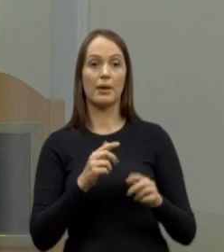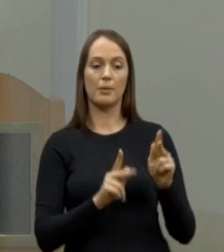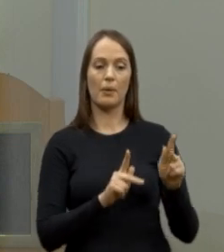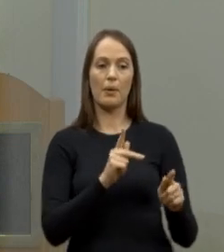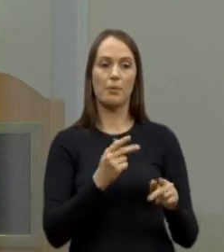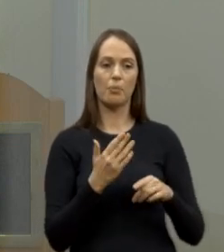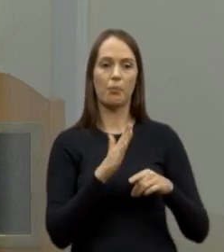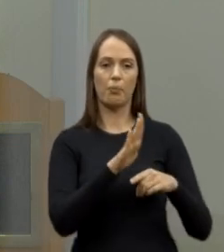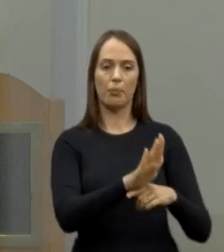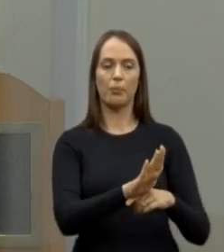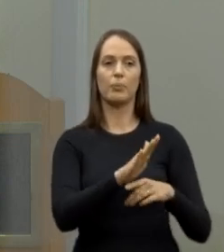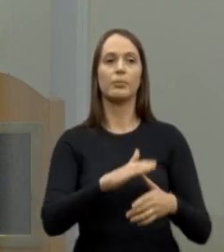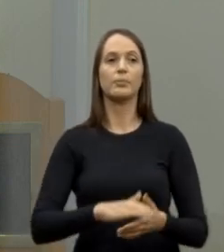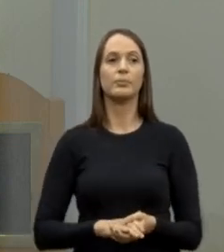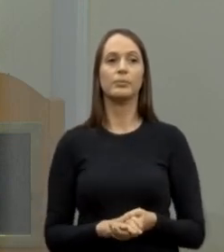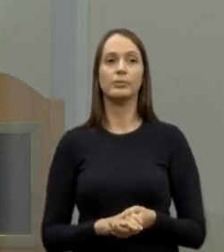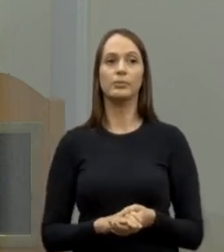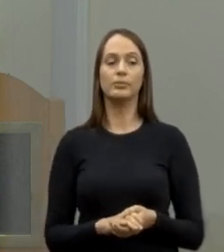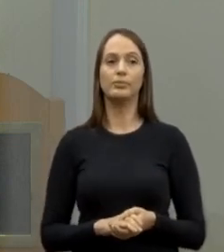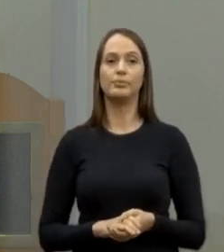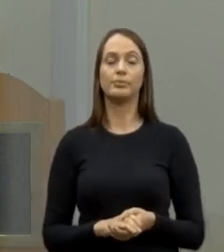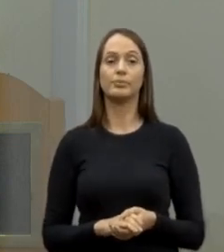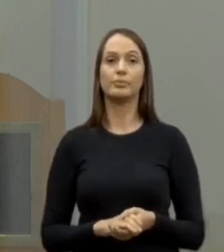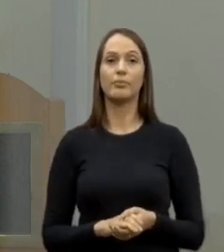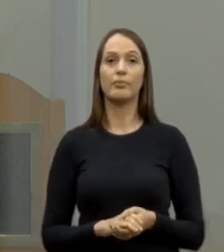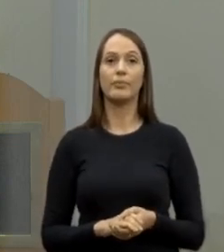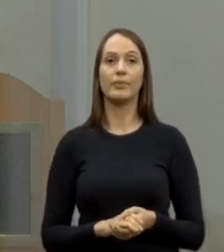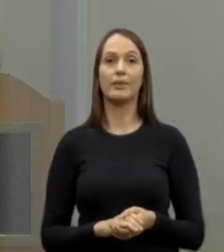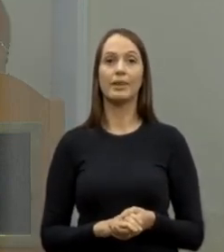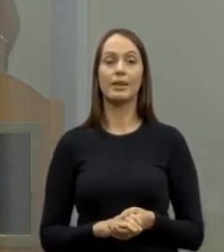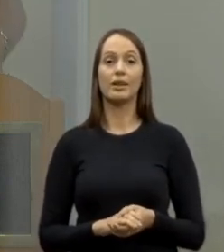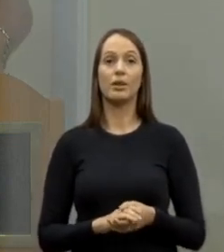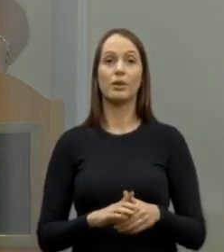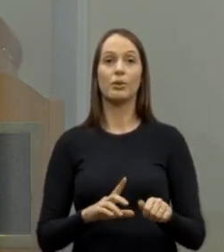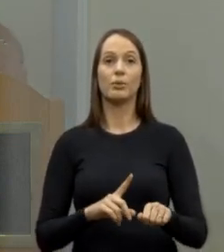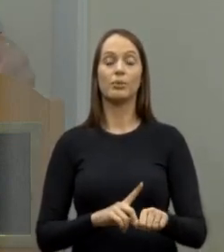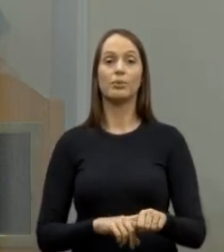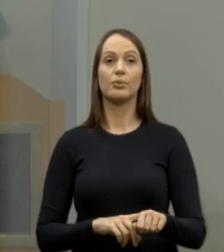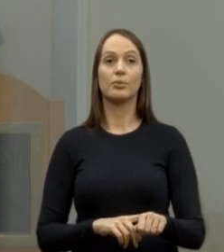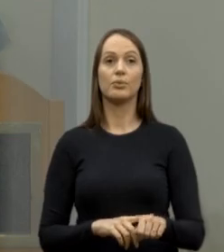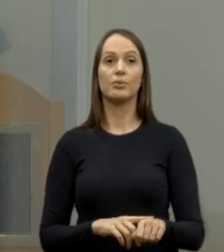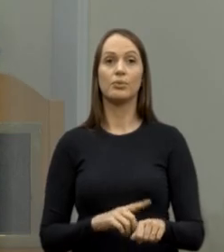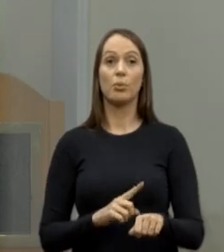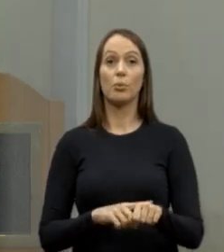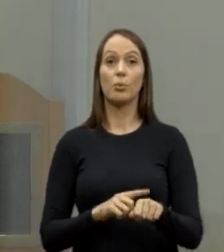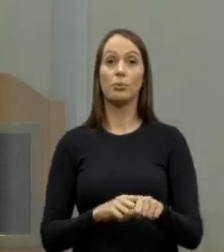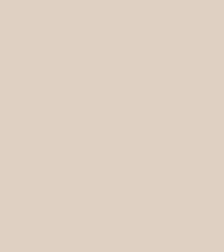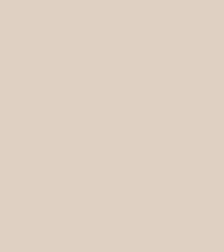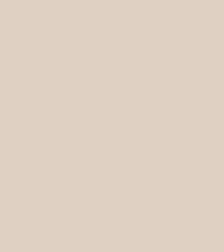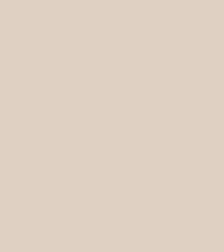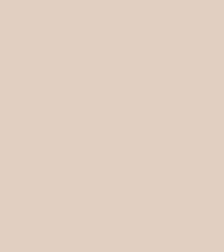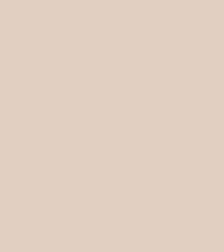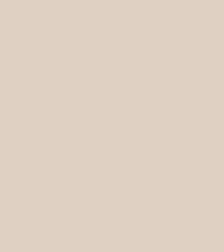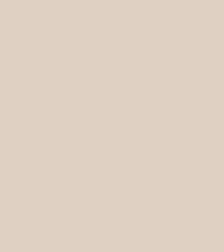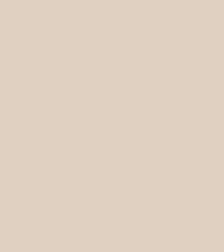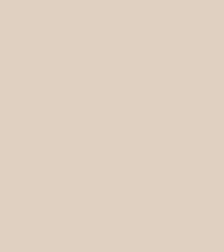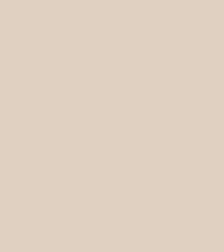governos. Repito, governos. Obrigado, vereador. Acho que até os técnicos do Tribunal de Contas... Já passou Contas demais o tempo de Vossa Excelência.